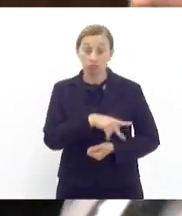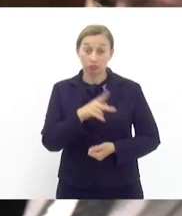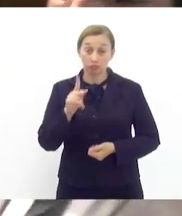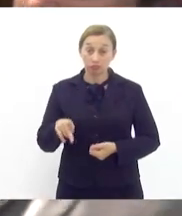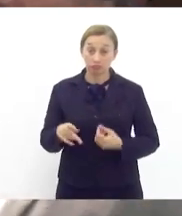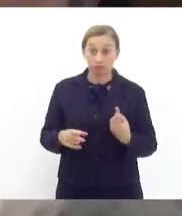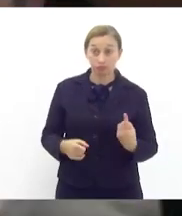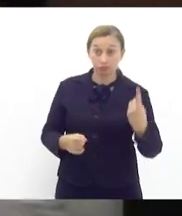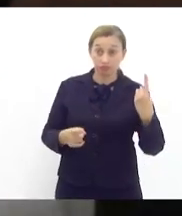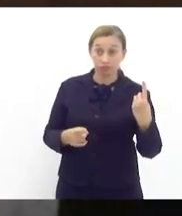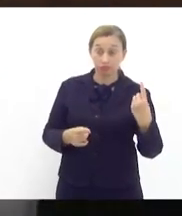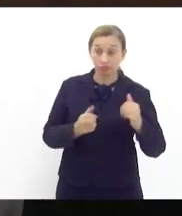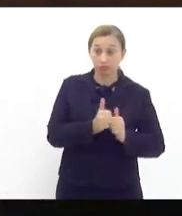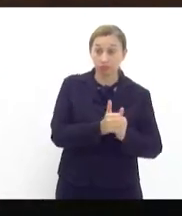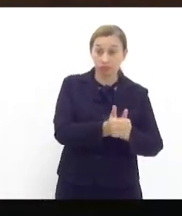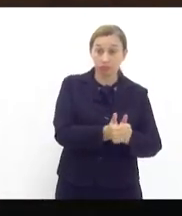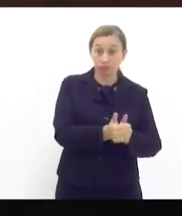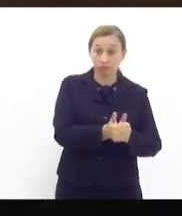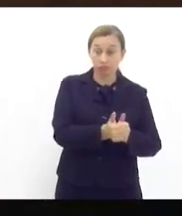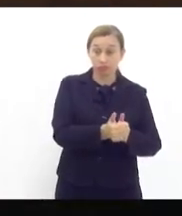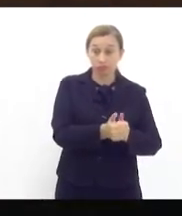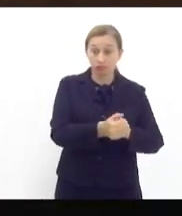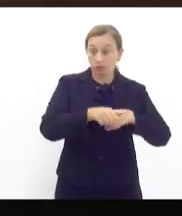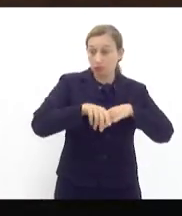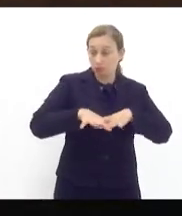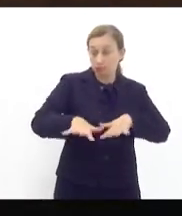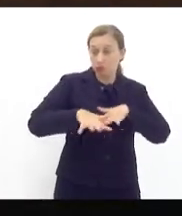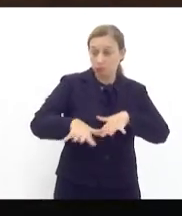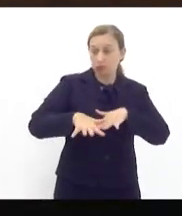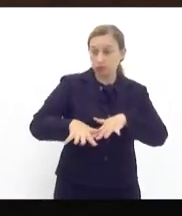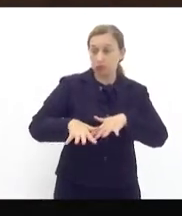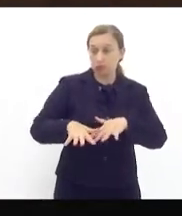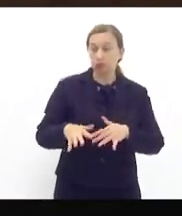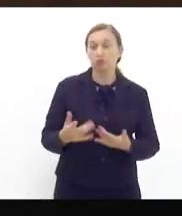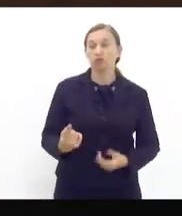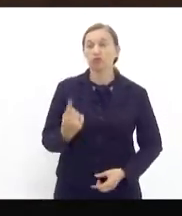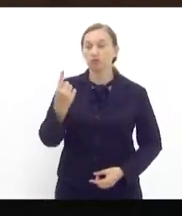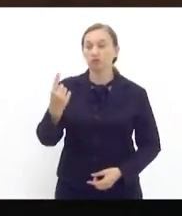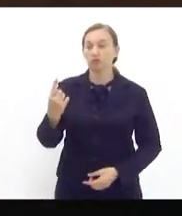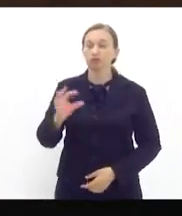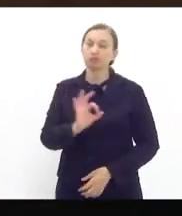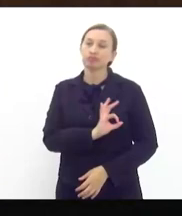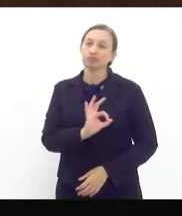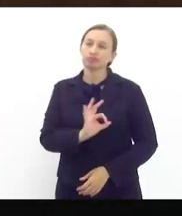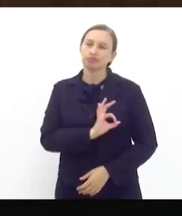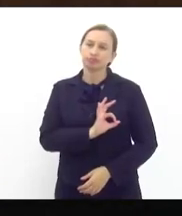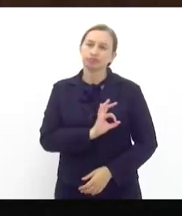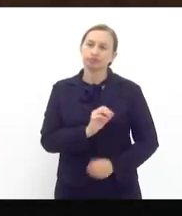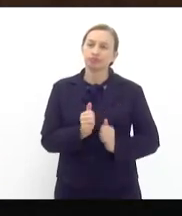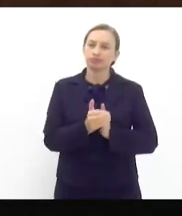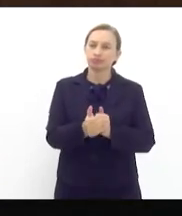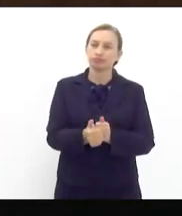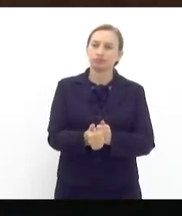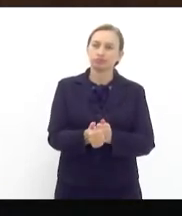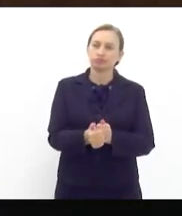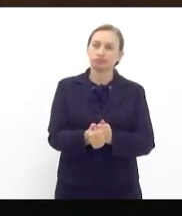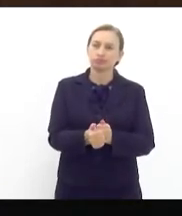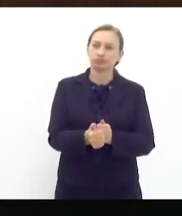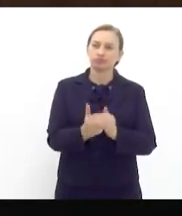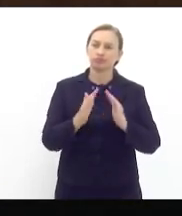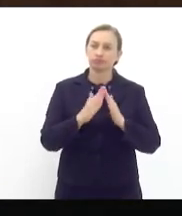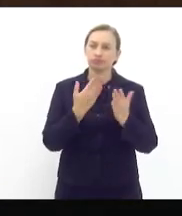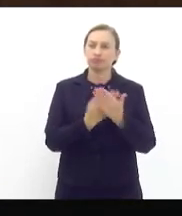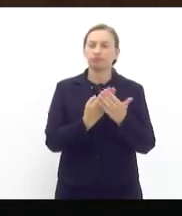para conduzir um batalhão não dá para imaginar que a gente vai colocar um policial para conduzir uma escola